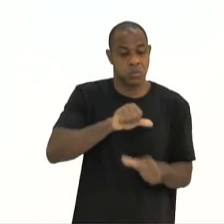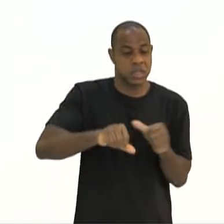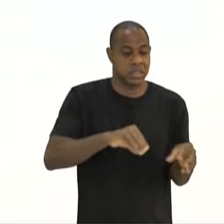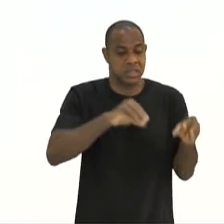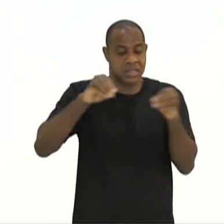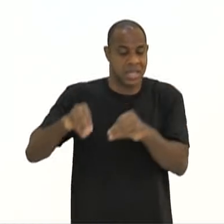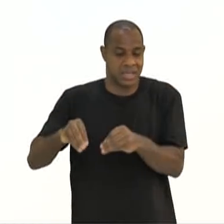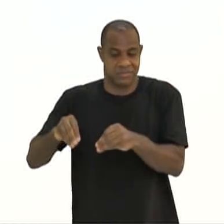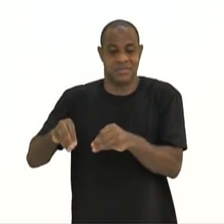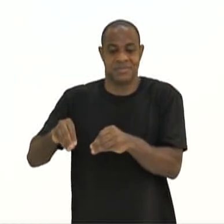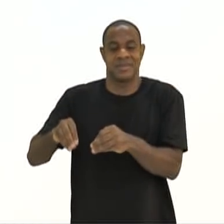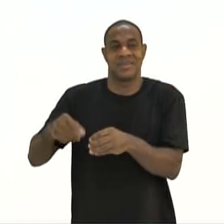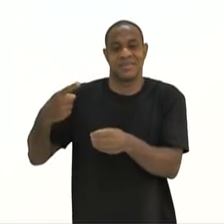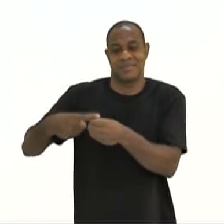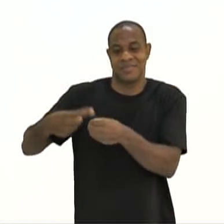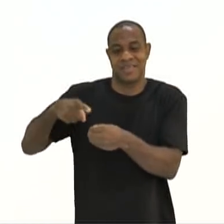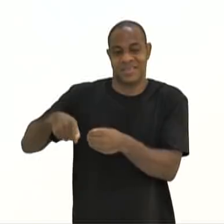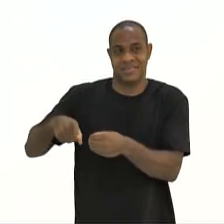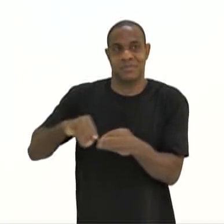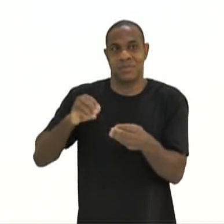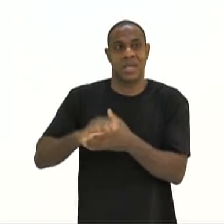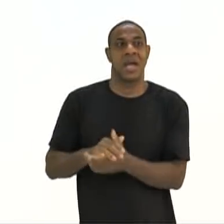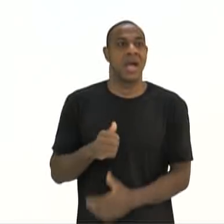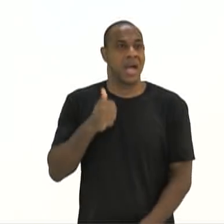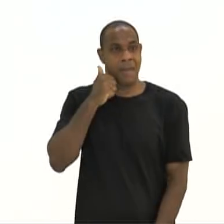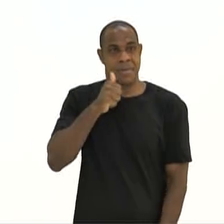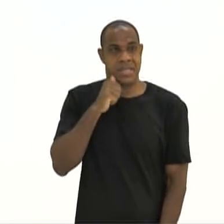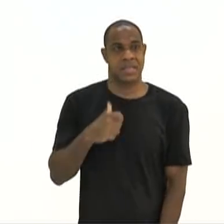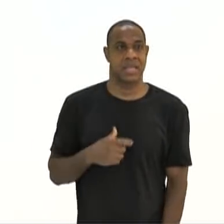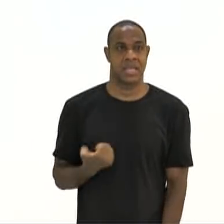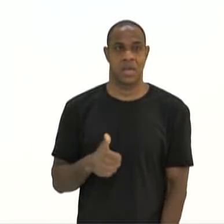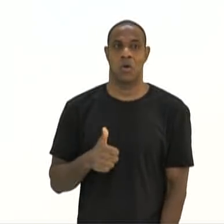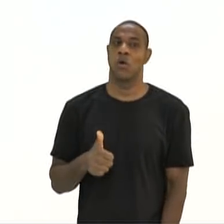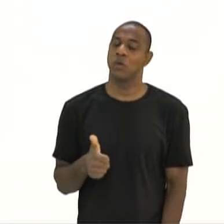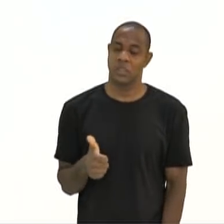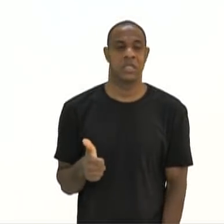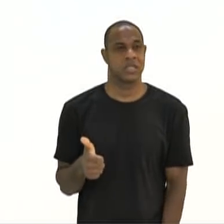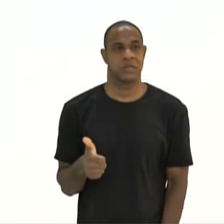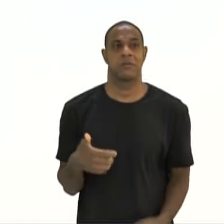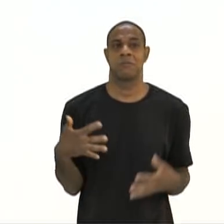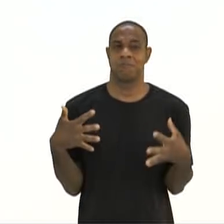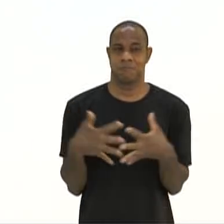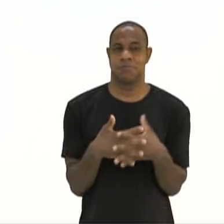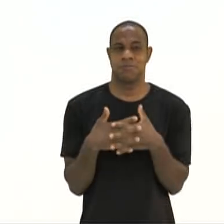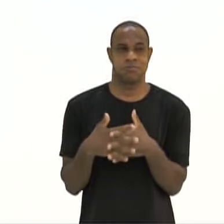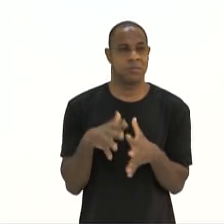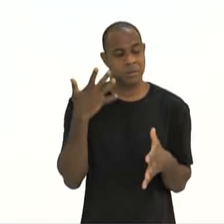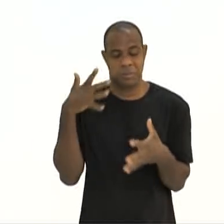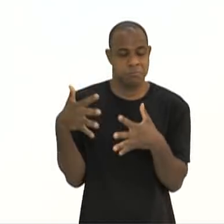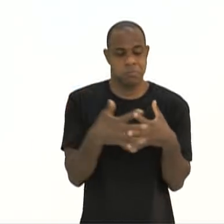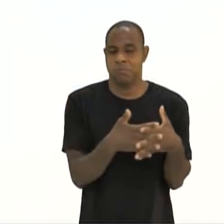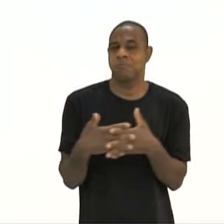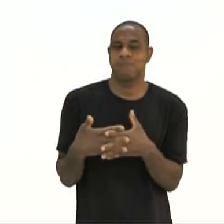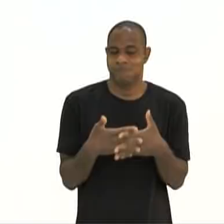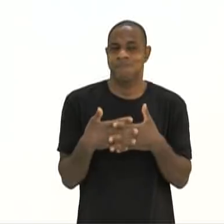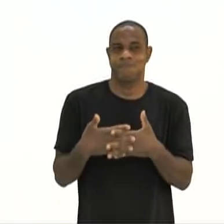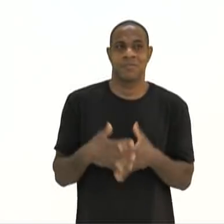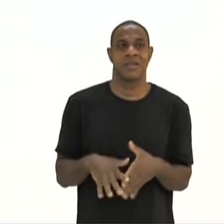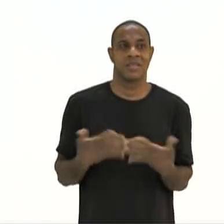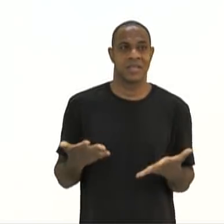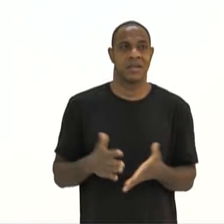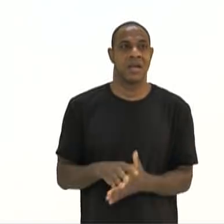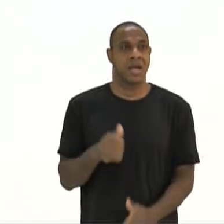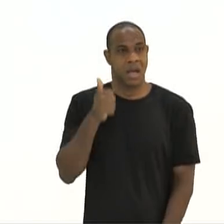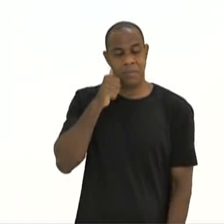menina tem 11 anos quando toma consciência de que irá passar por essa complicada transição. Haley enfrenta, portanto,